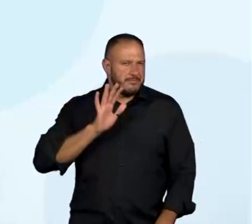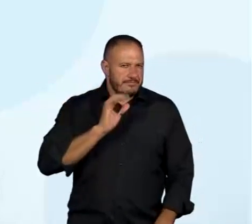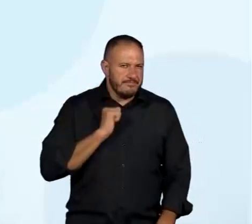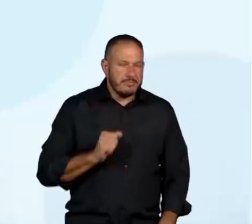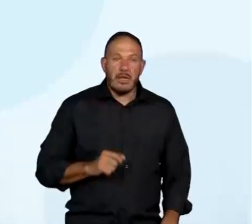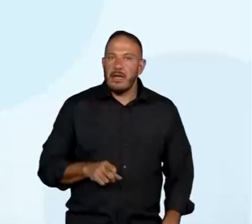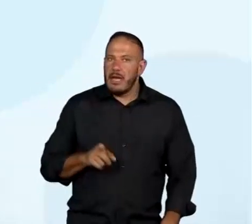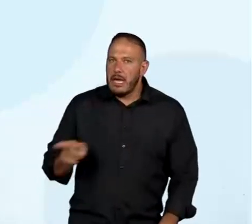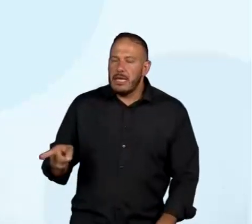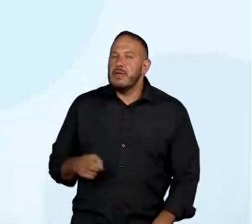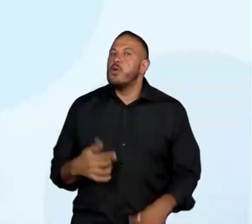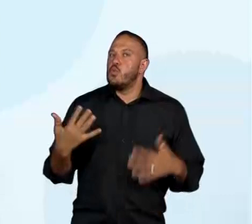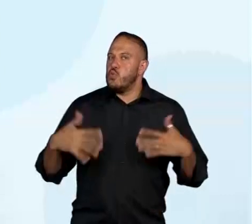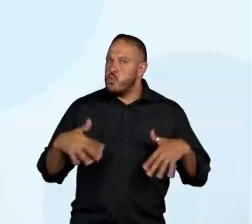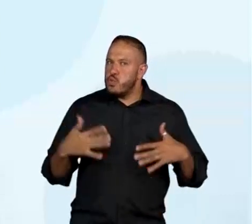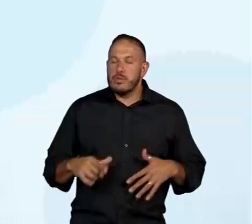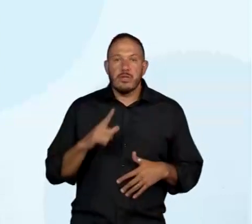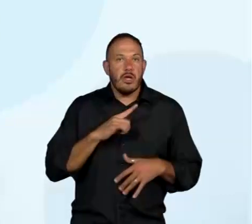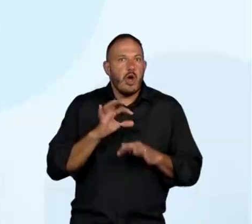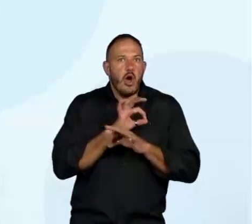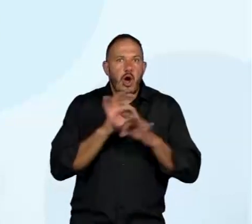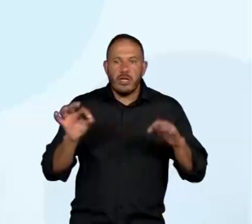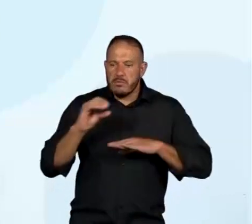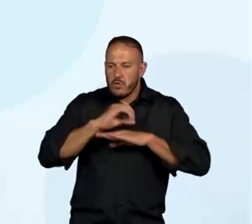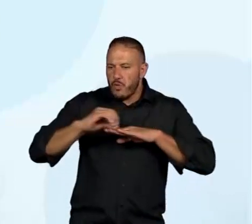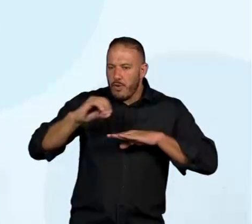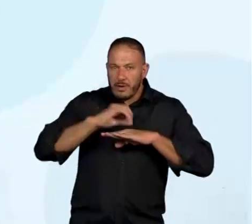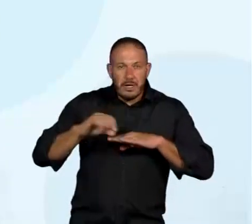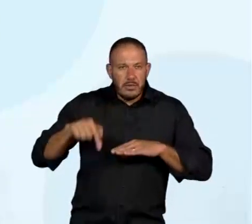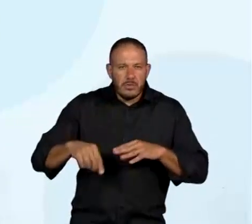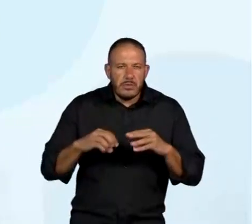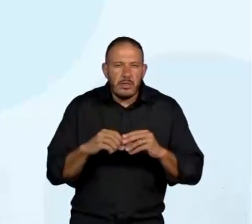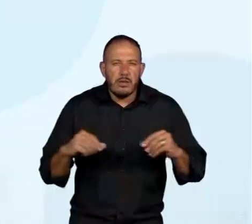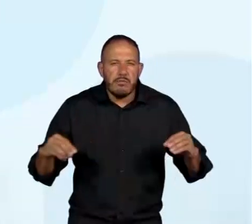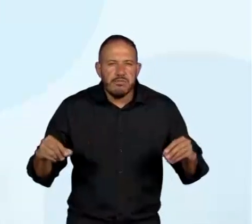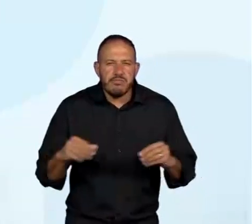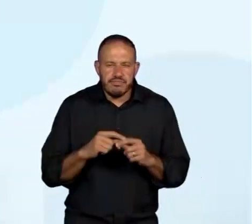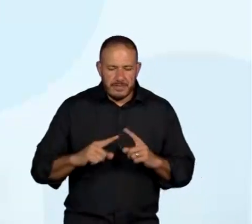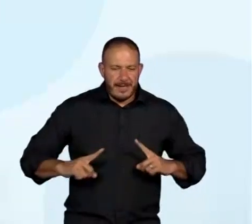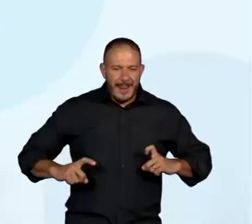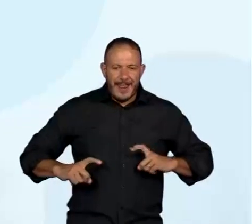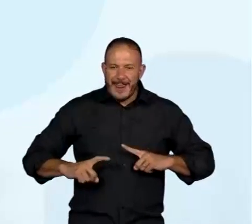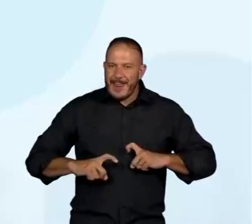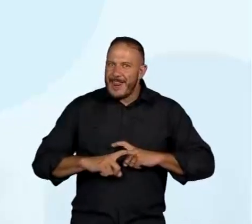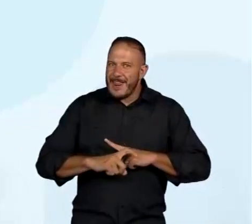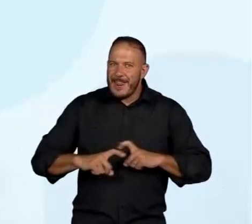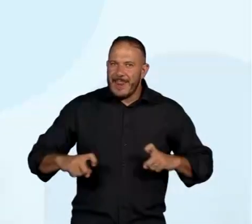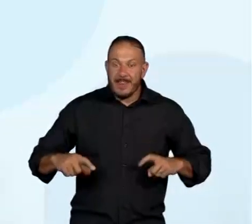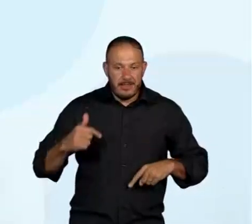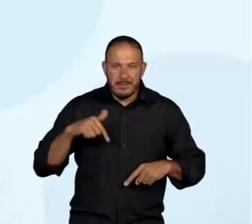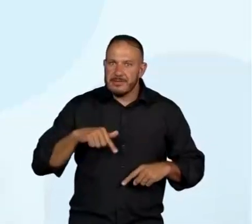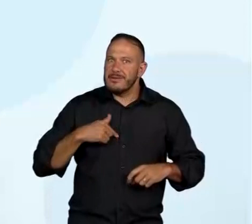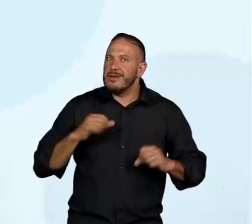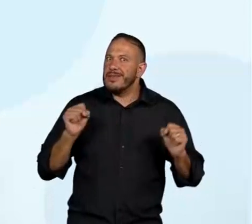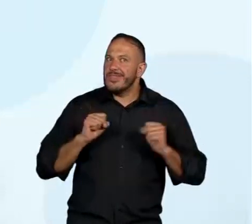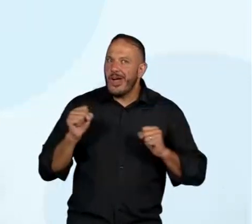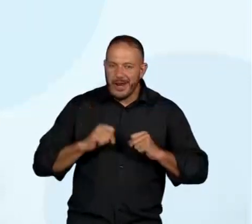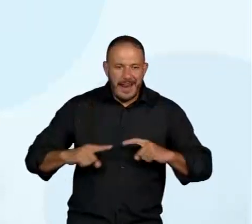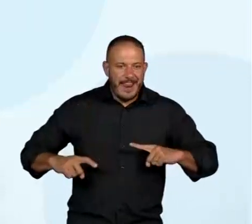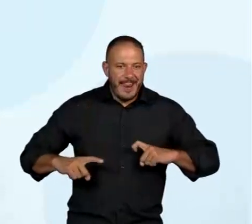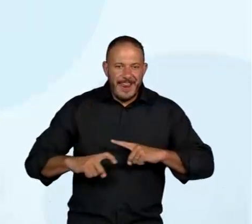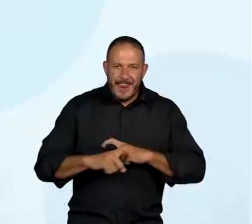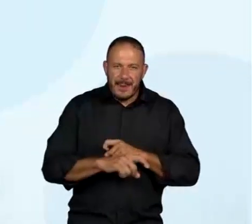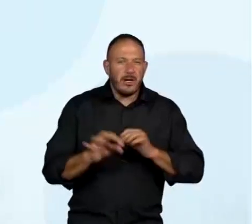é rico em substâncias orgânicas. É um solo que as minhocas adoram e excelente para plantios